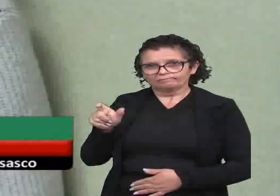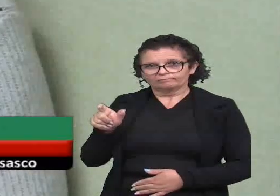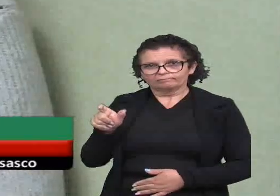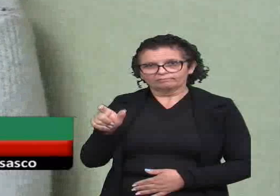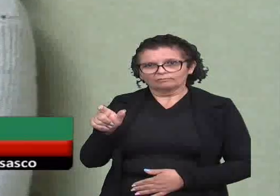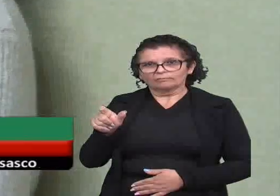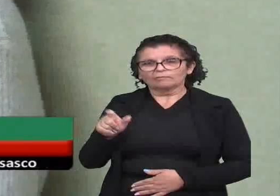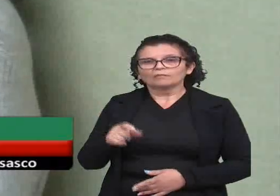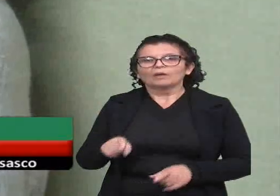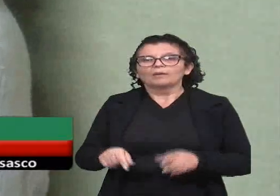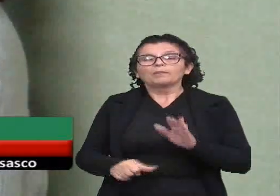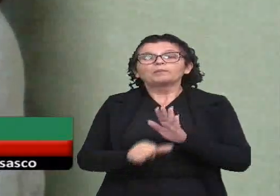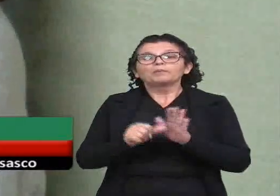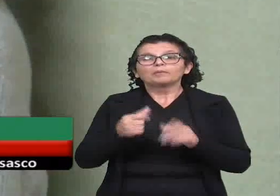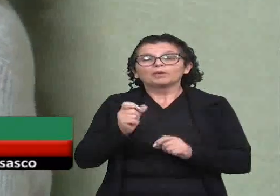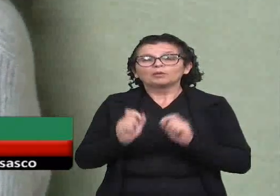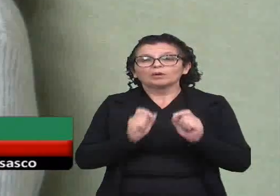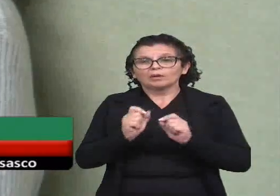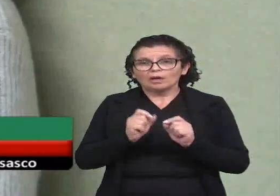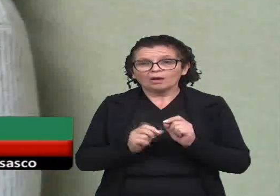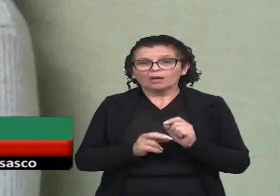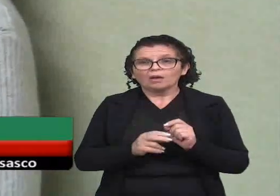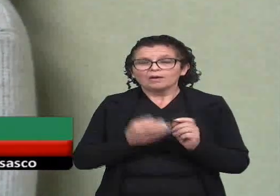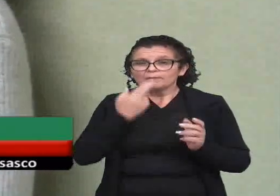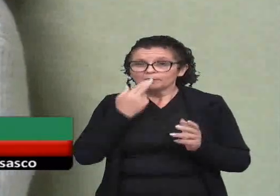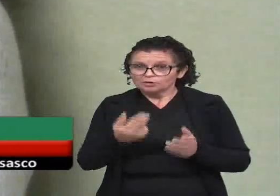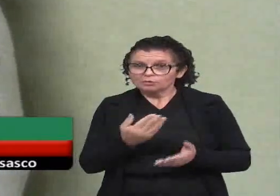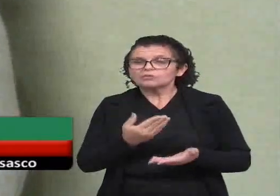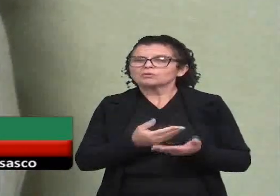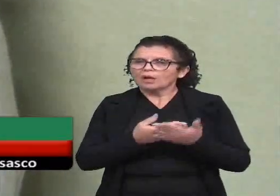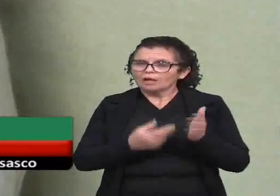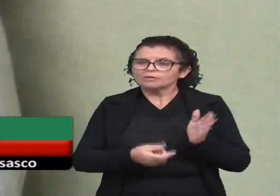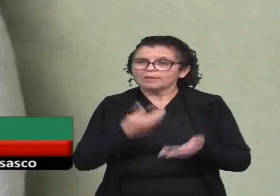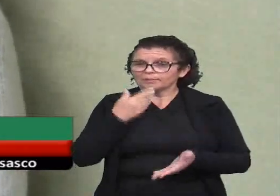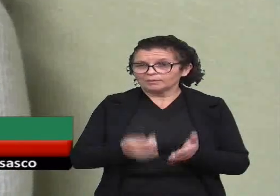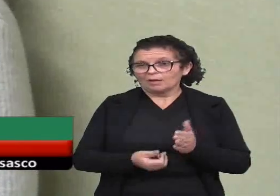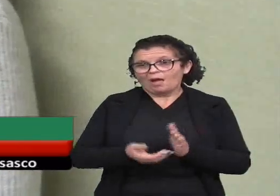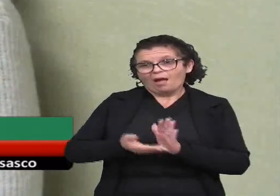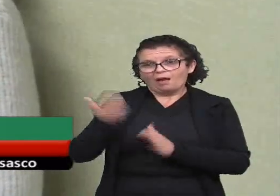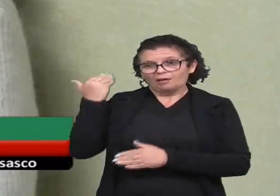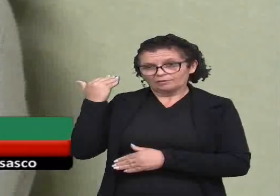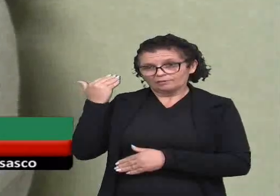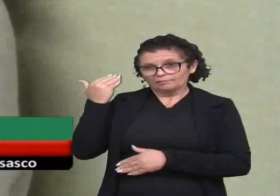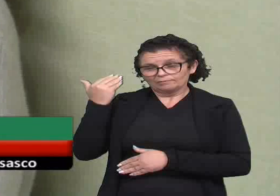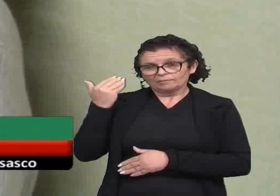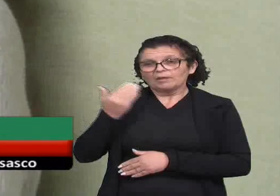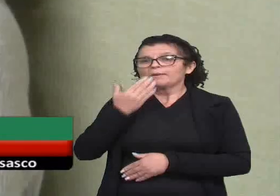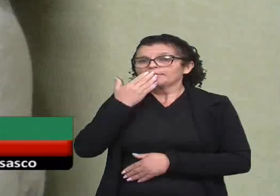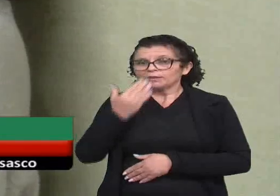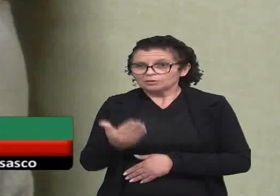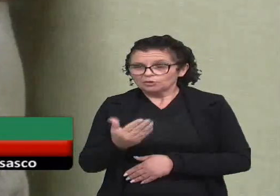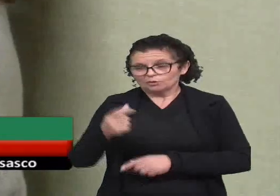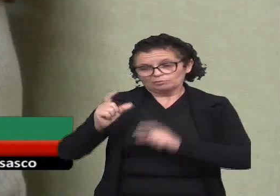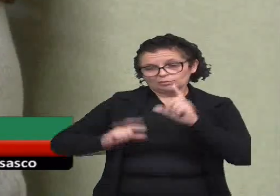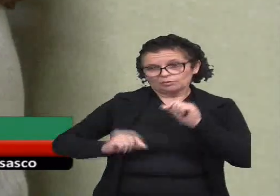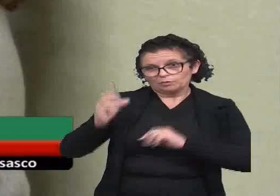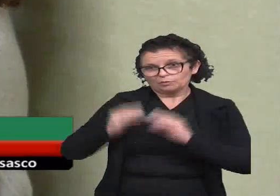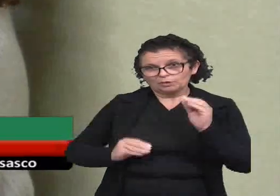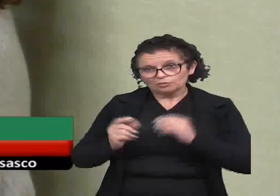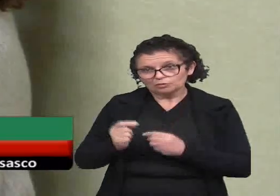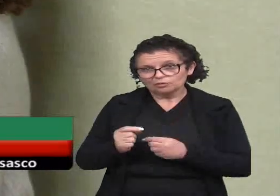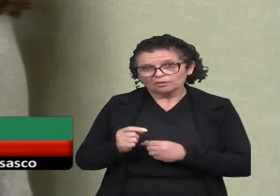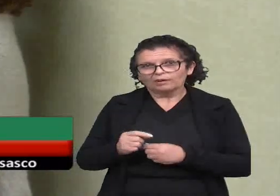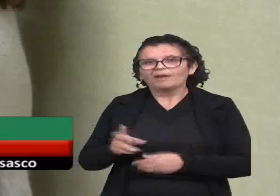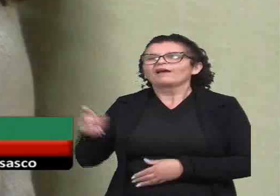vereador Emerson. Primeiro, porque esse requerimento já tinha sido apresentado na sessão anterior. Foi pedido para discutir. O vereador